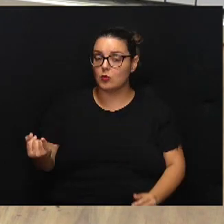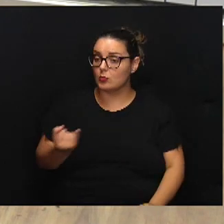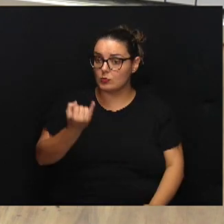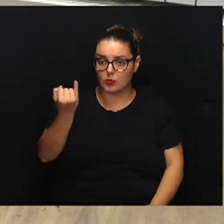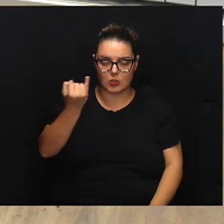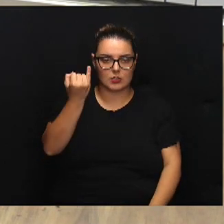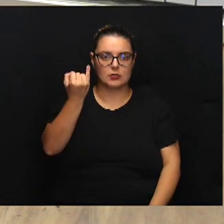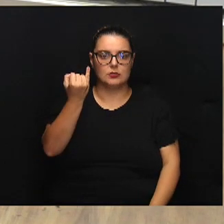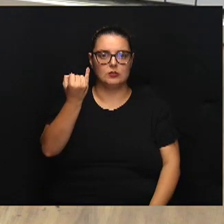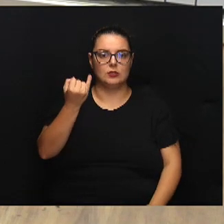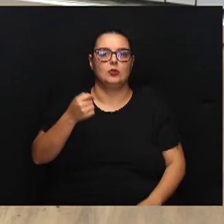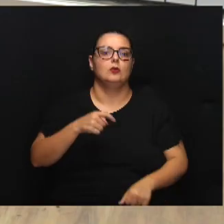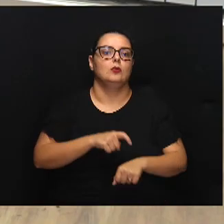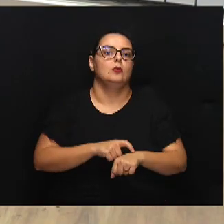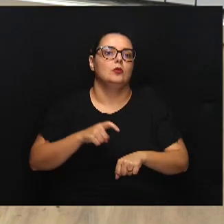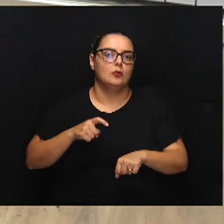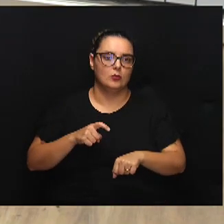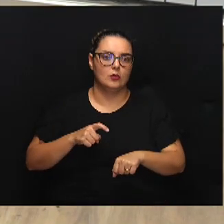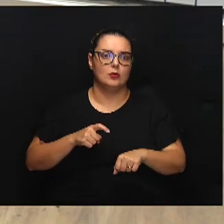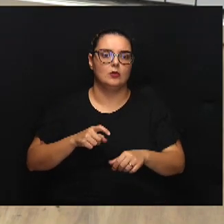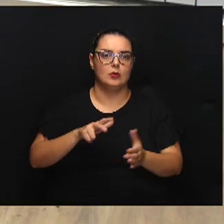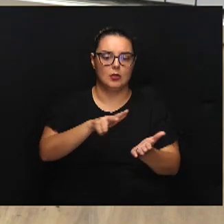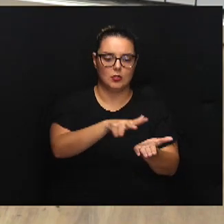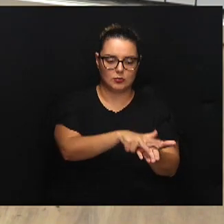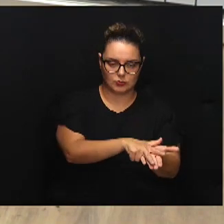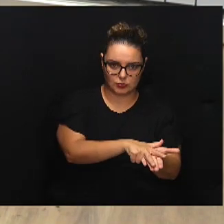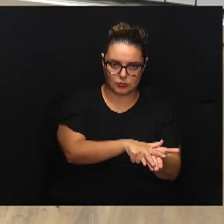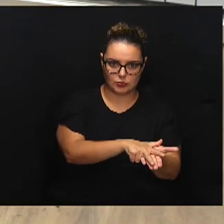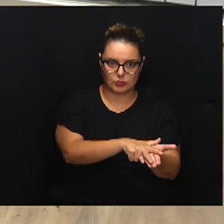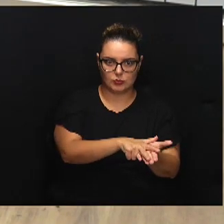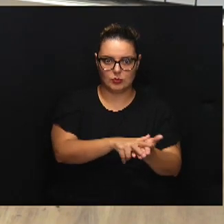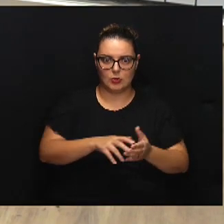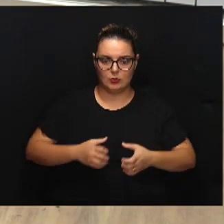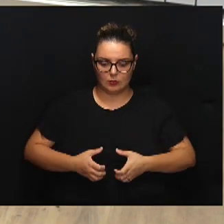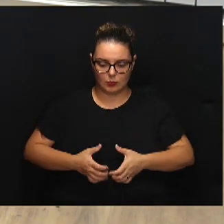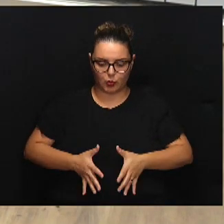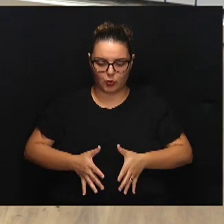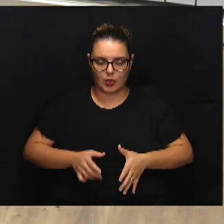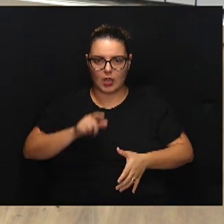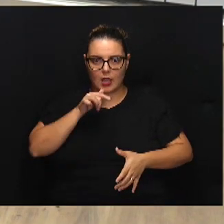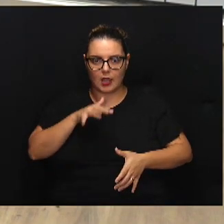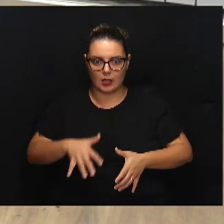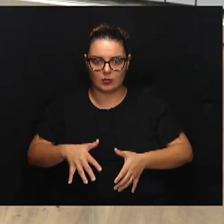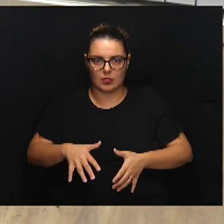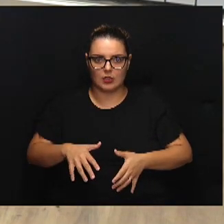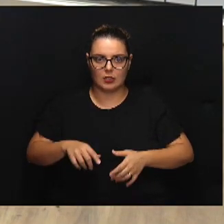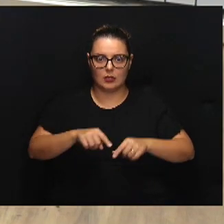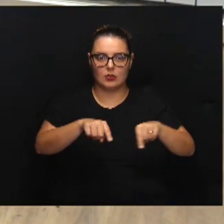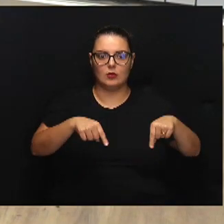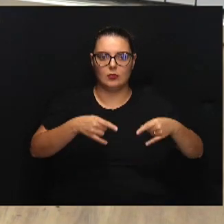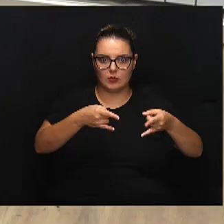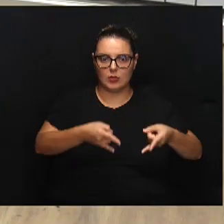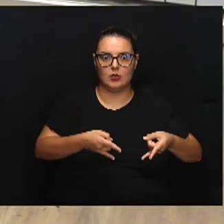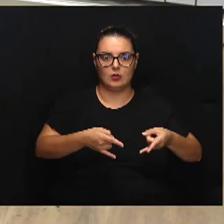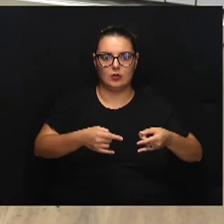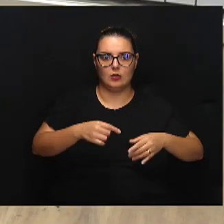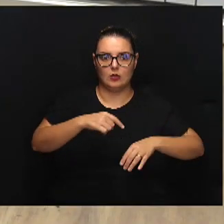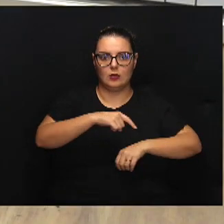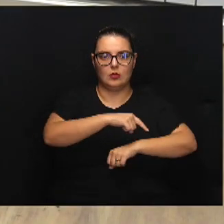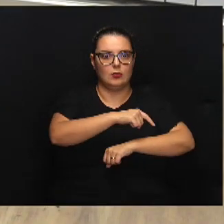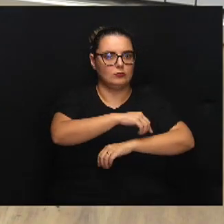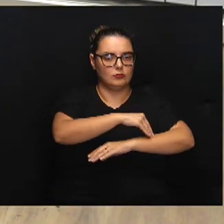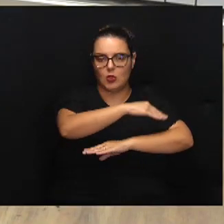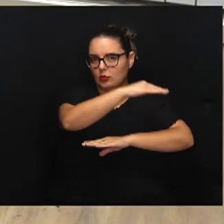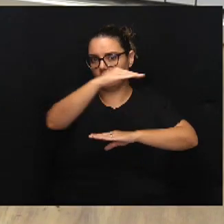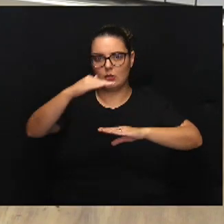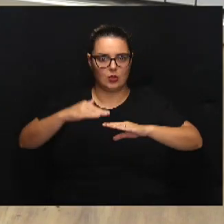assim, a partir do momento que ela estava internada, que estourou a bolsa, ela foi para o quarto e todo o período a enfermeira obstétrica